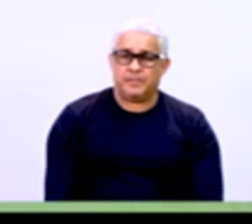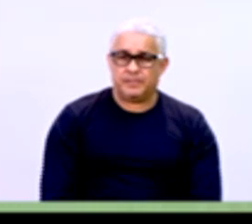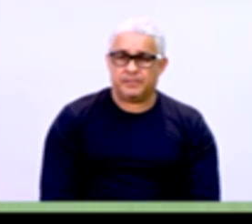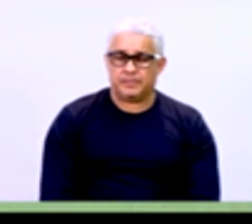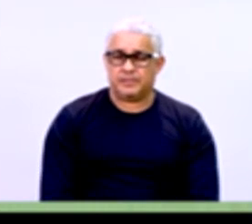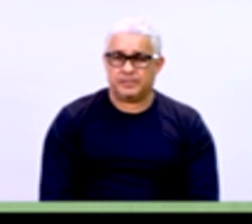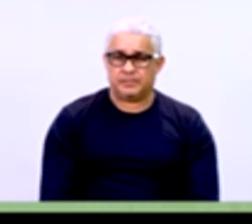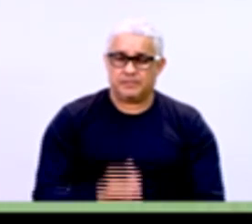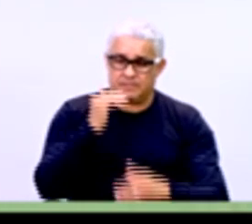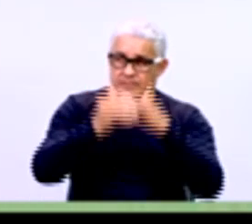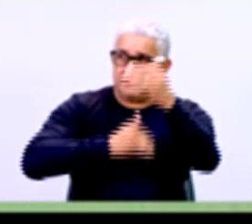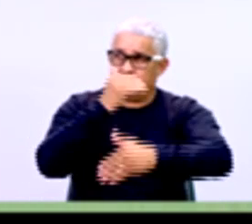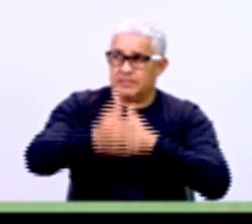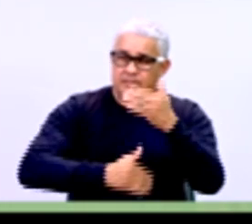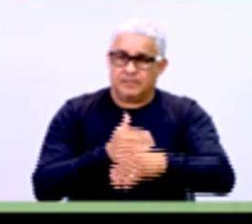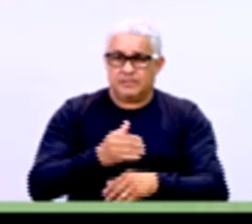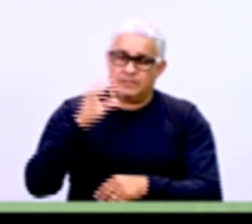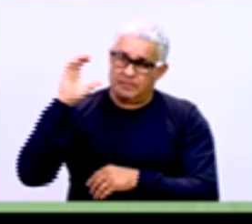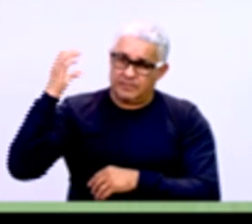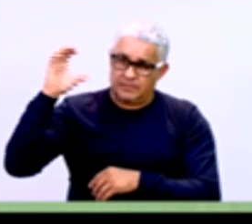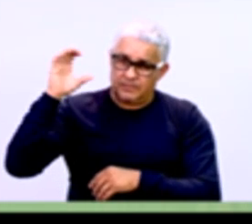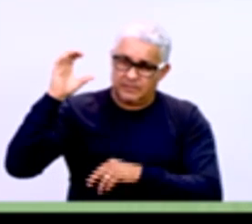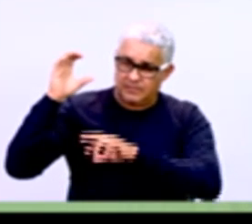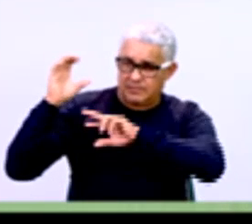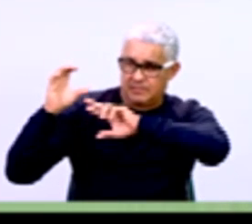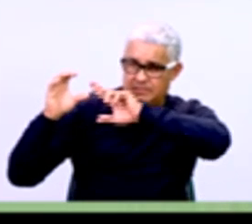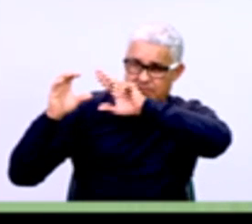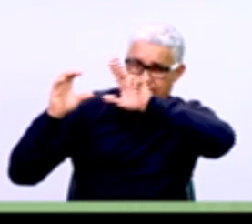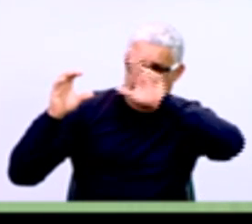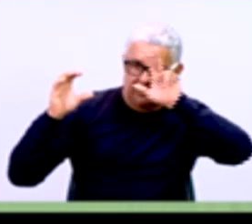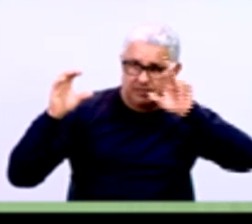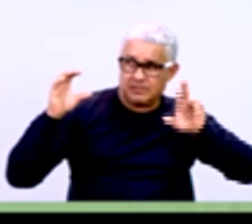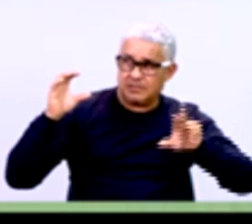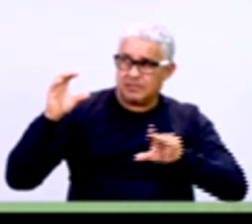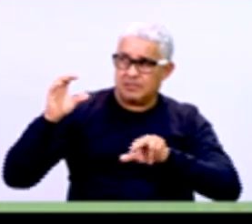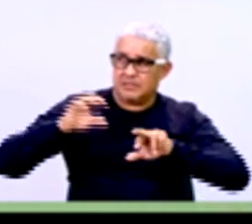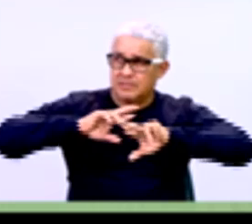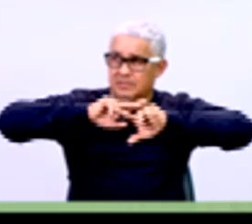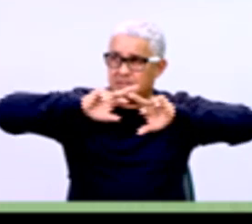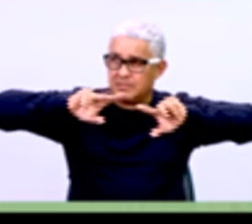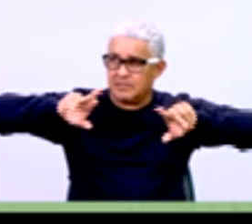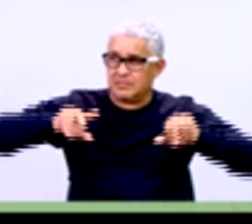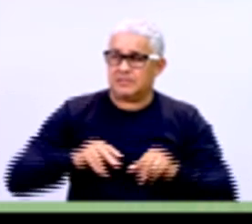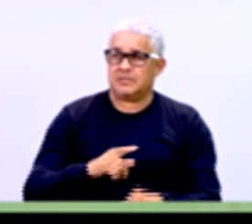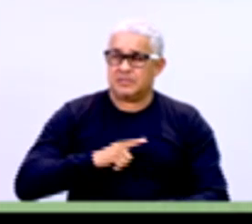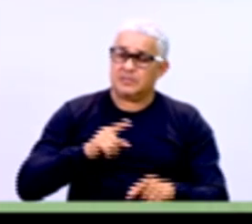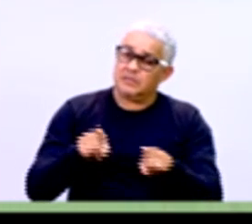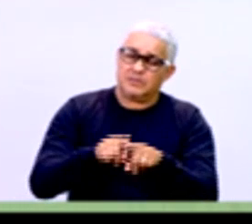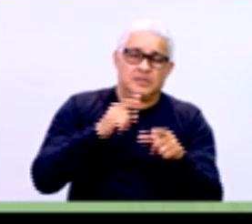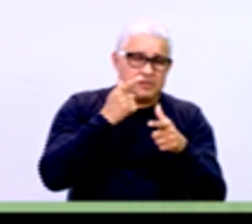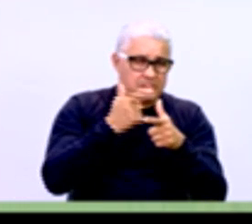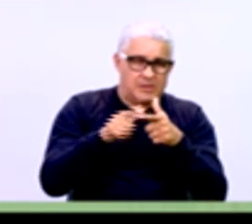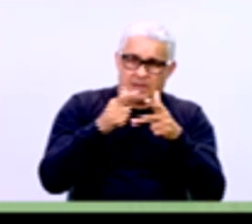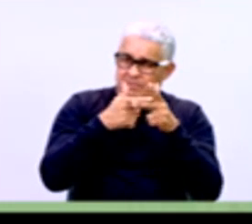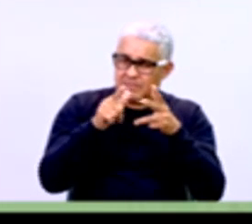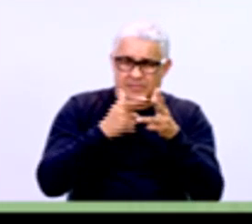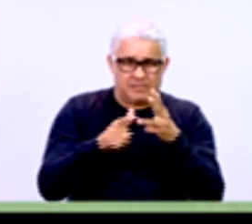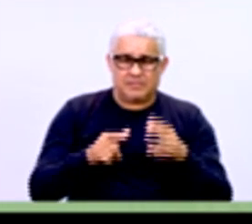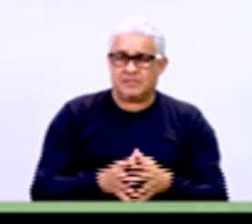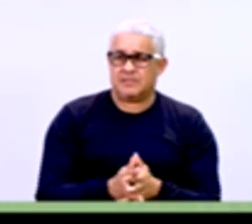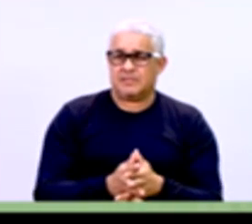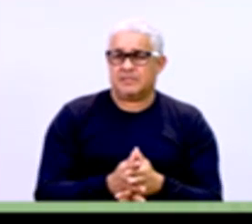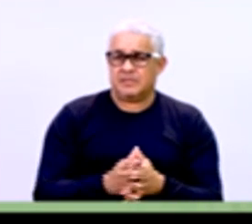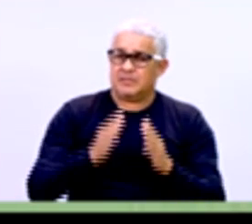o desenvolvimento das ciências, não é? E acima de tudo, com problemas relacionados